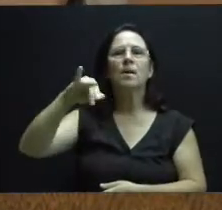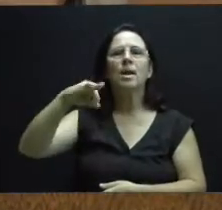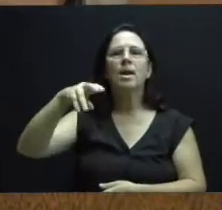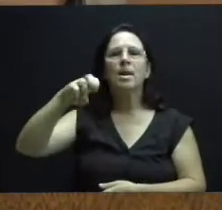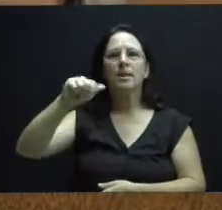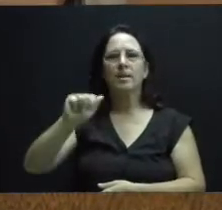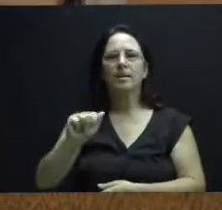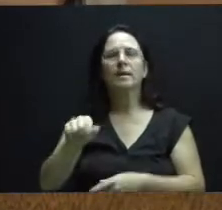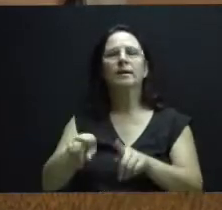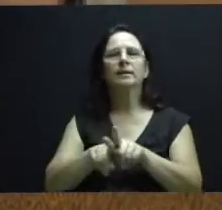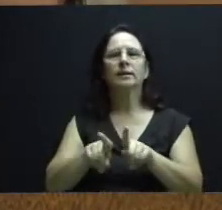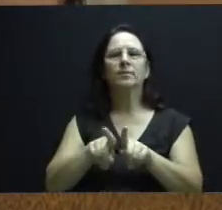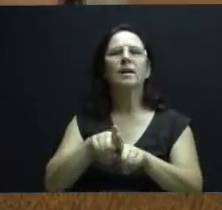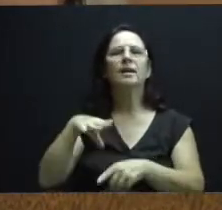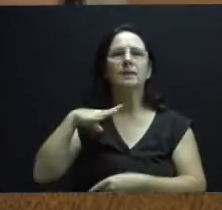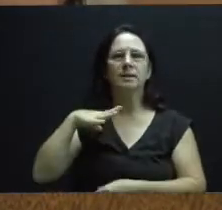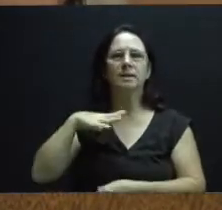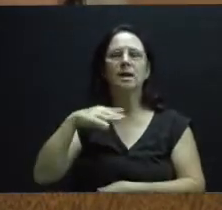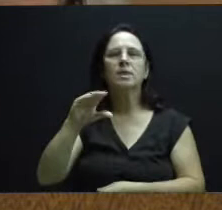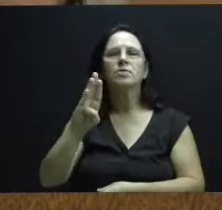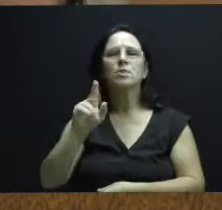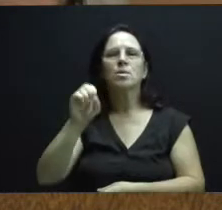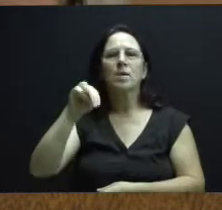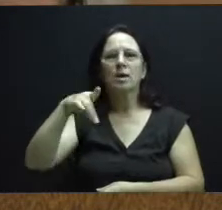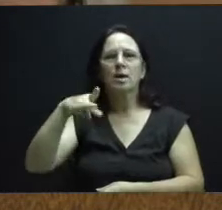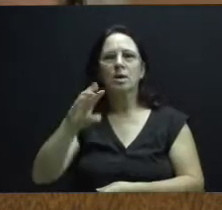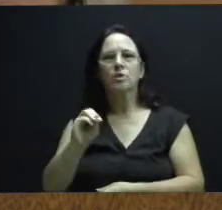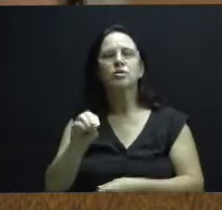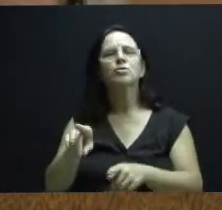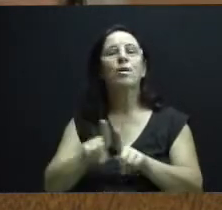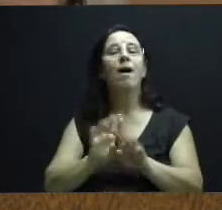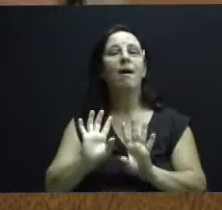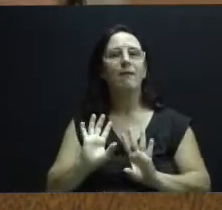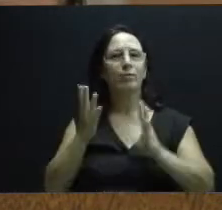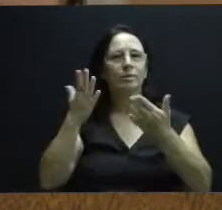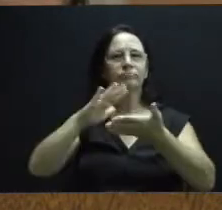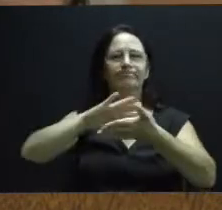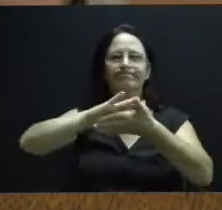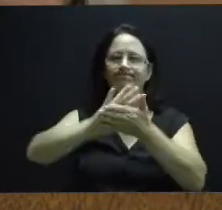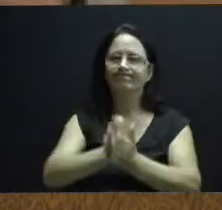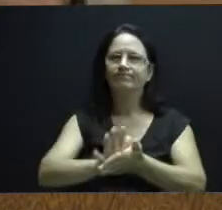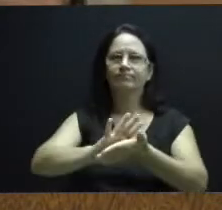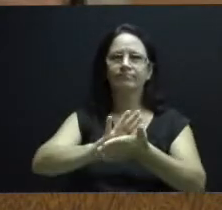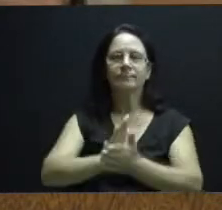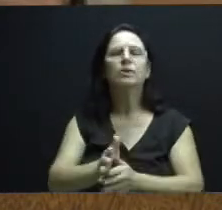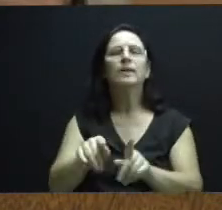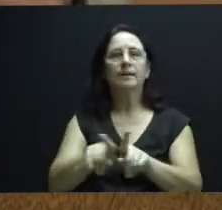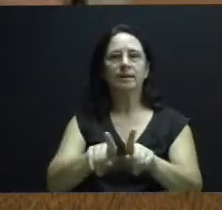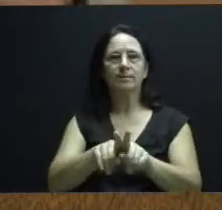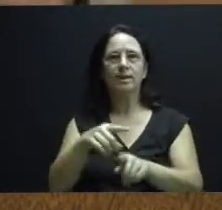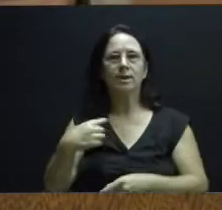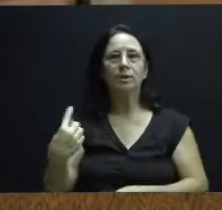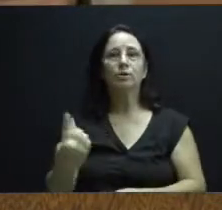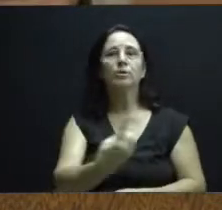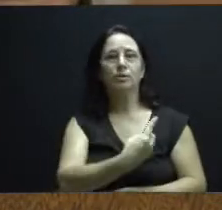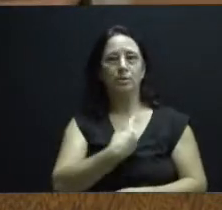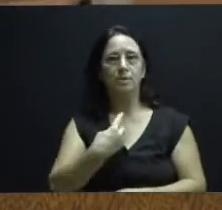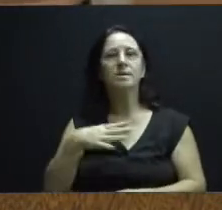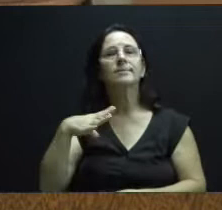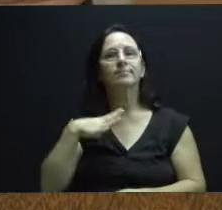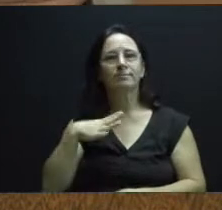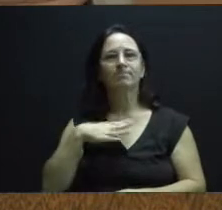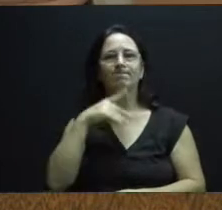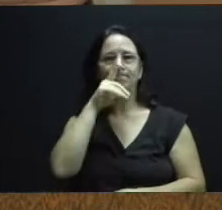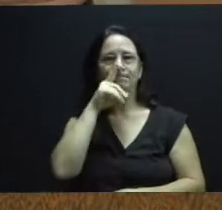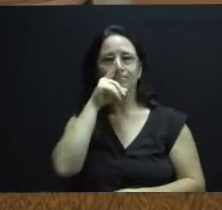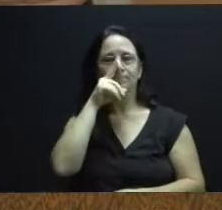causaria um acidente sem precedentes na nossa região por todo o exposto requeiro